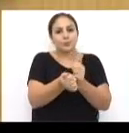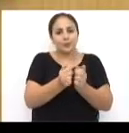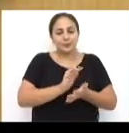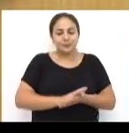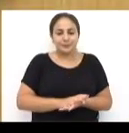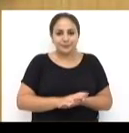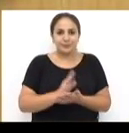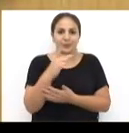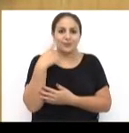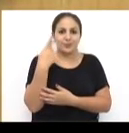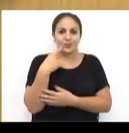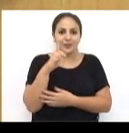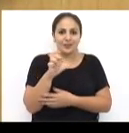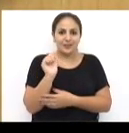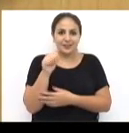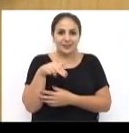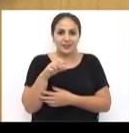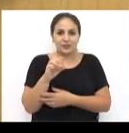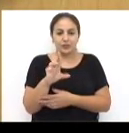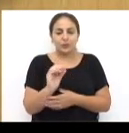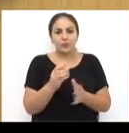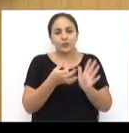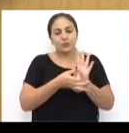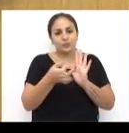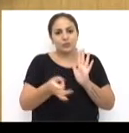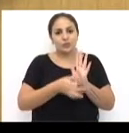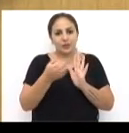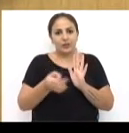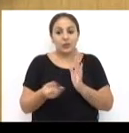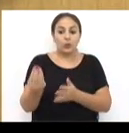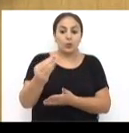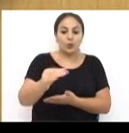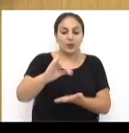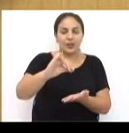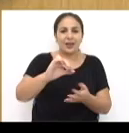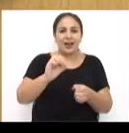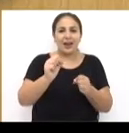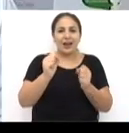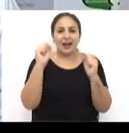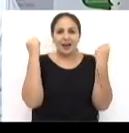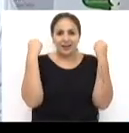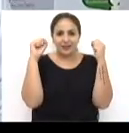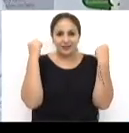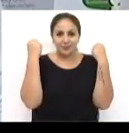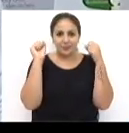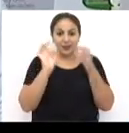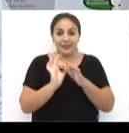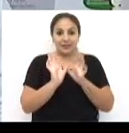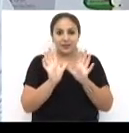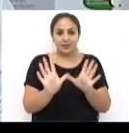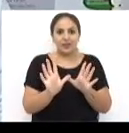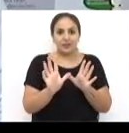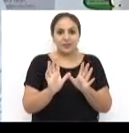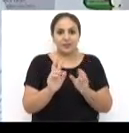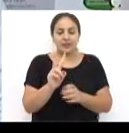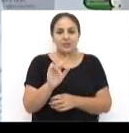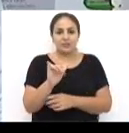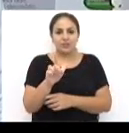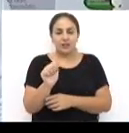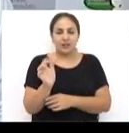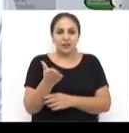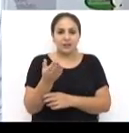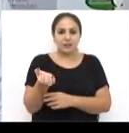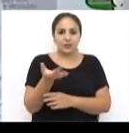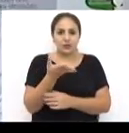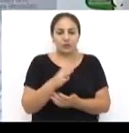esportivo. Vereador Leandro Rosso sugere instalação de academia ao ar livre na Vila Nova. Os fins de semana, toda a comunidade da